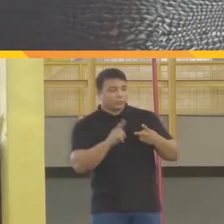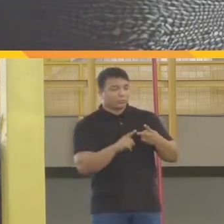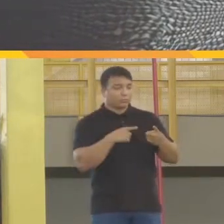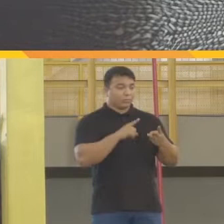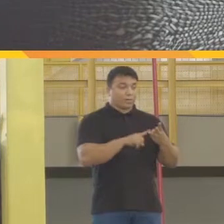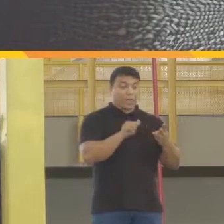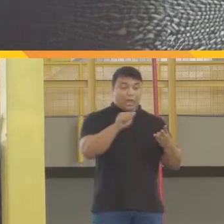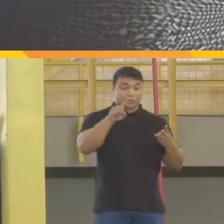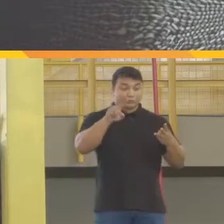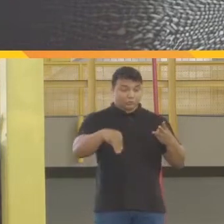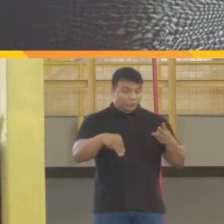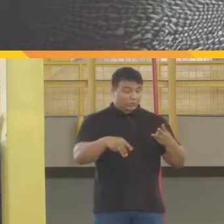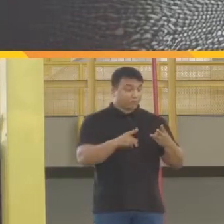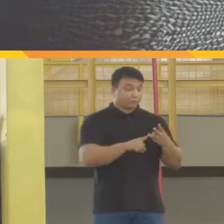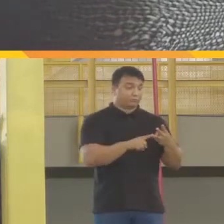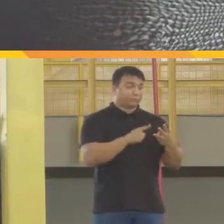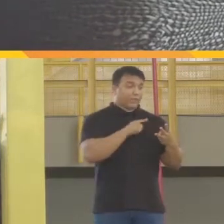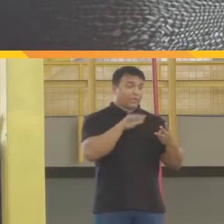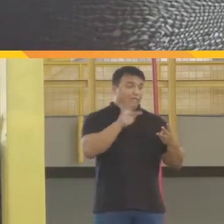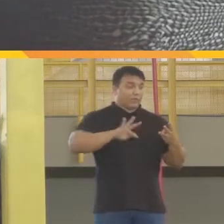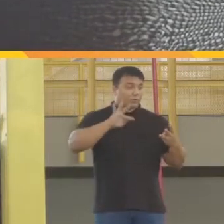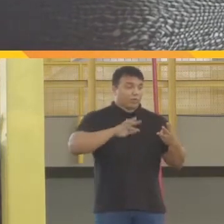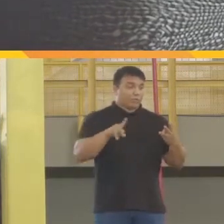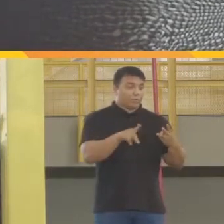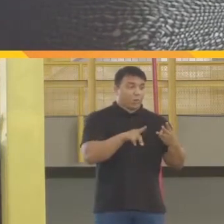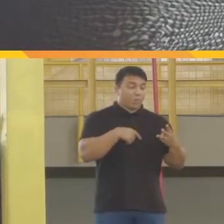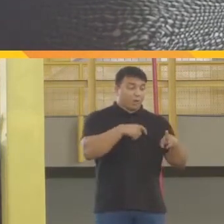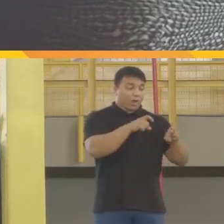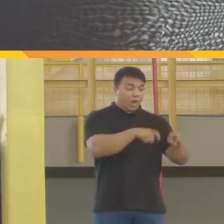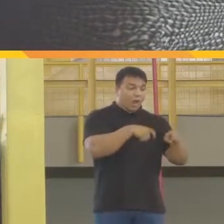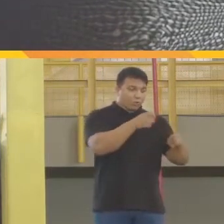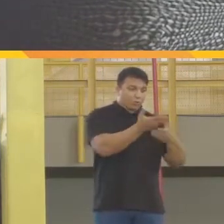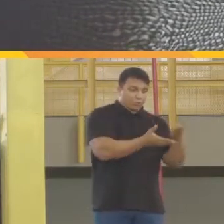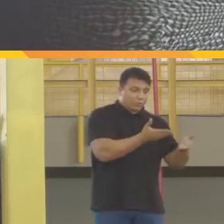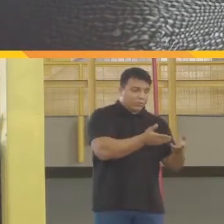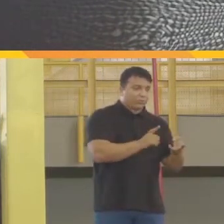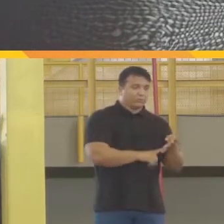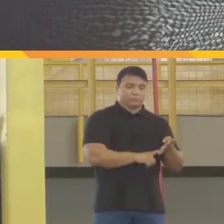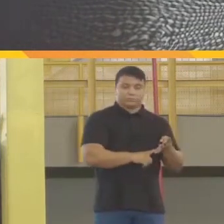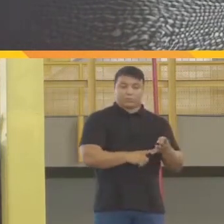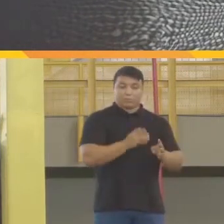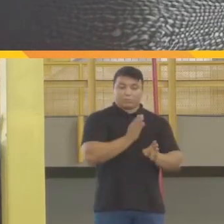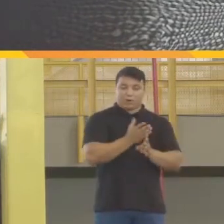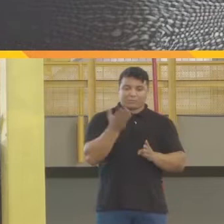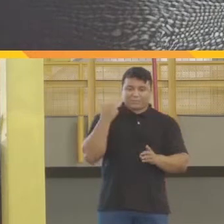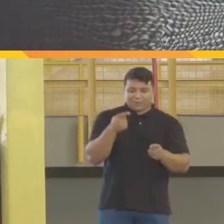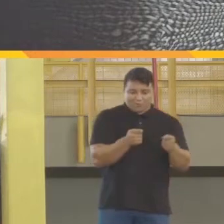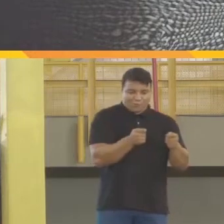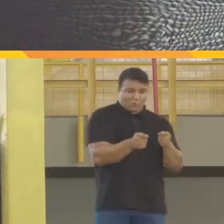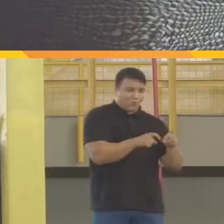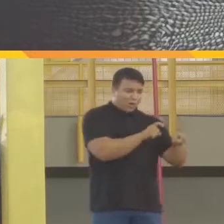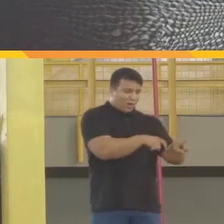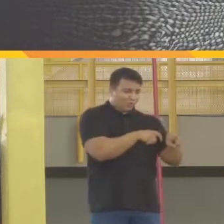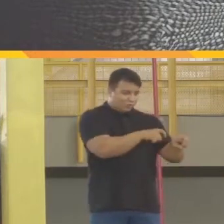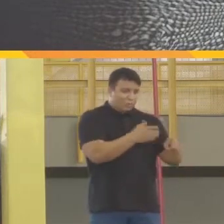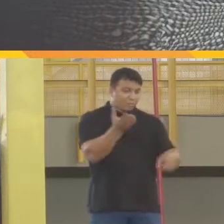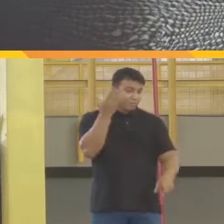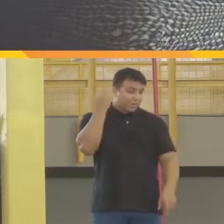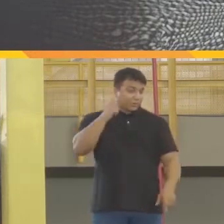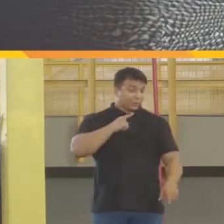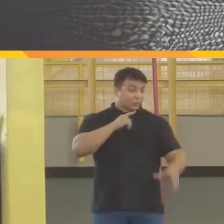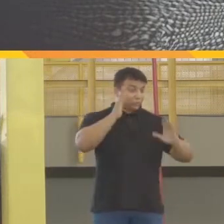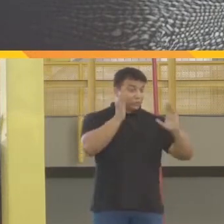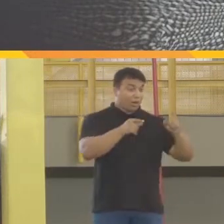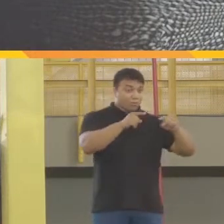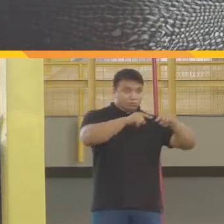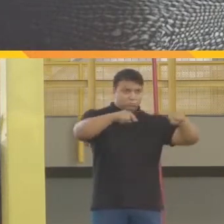de Administração, tivemos a faculdade de Agronomia, já que o Brasil, desde o período colonial, já